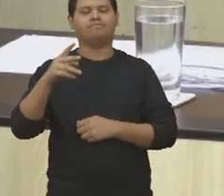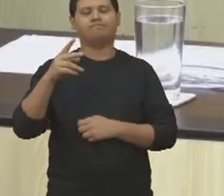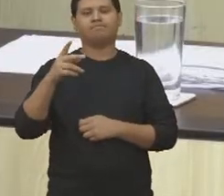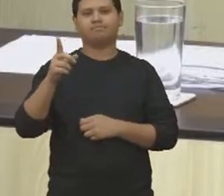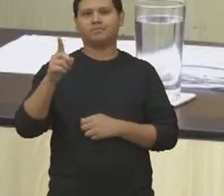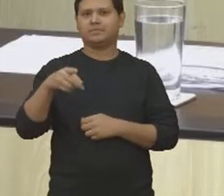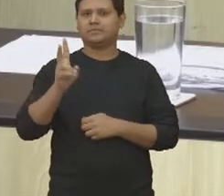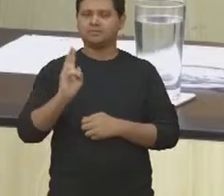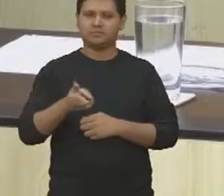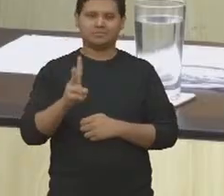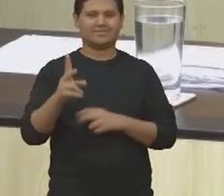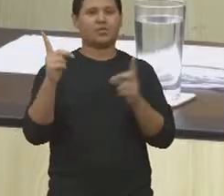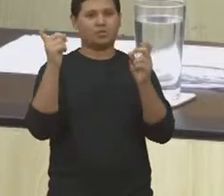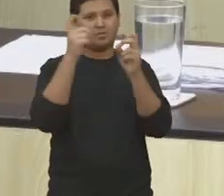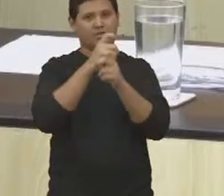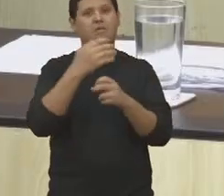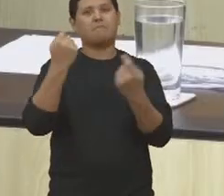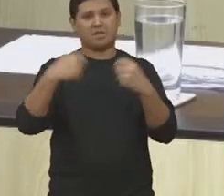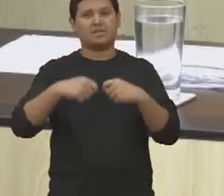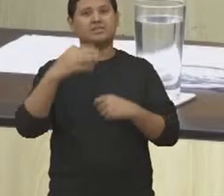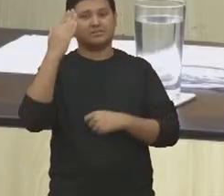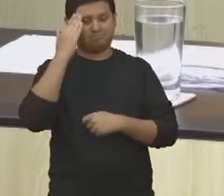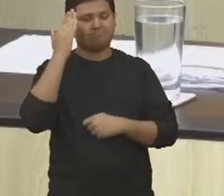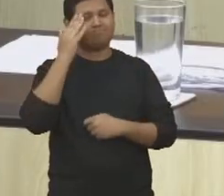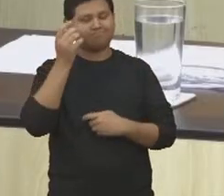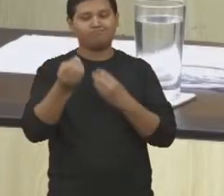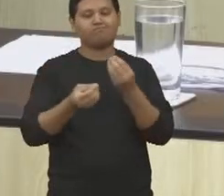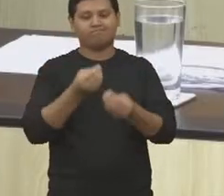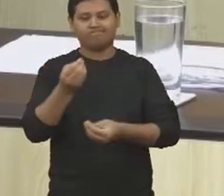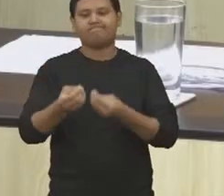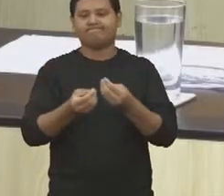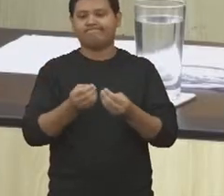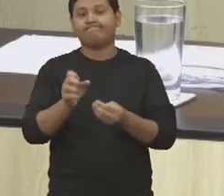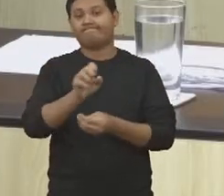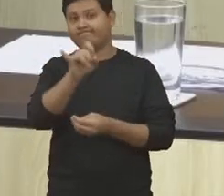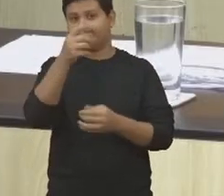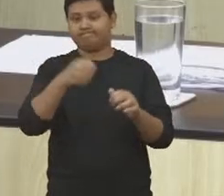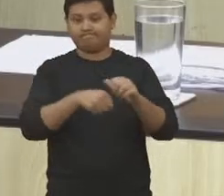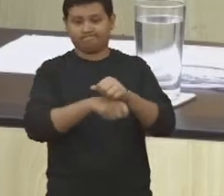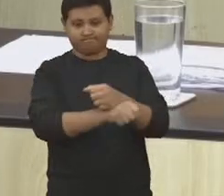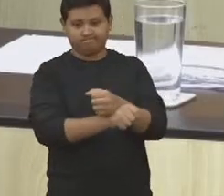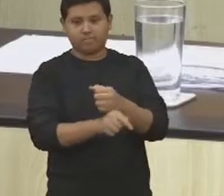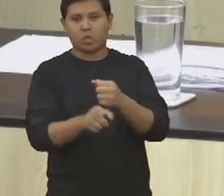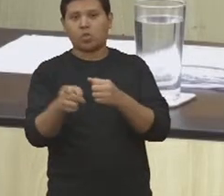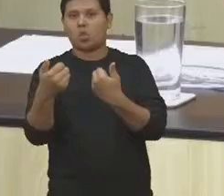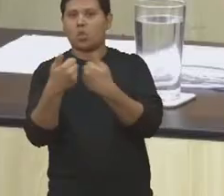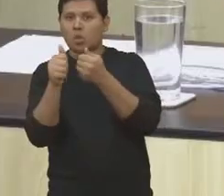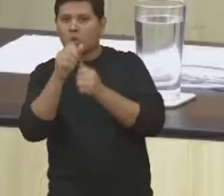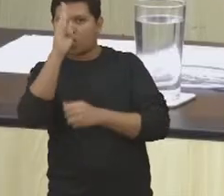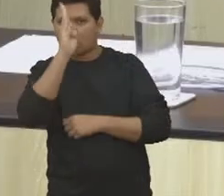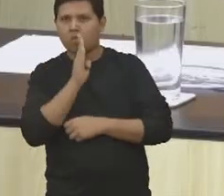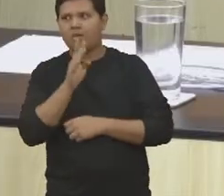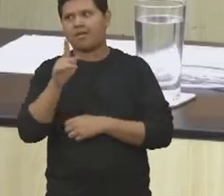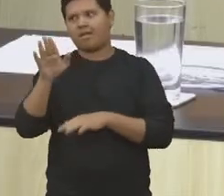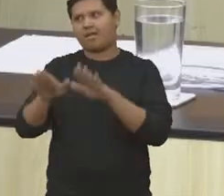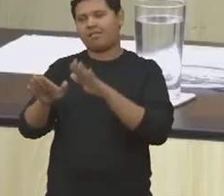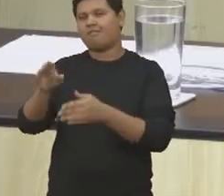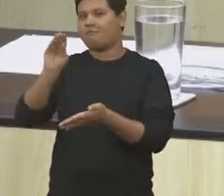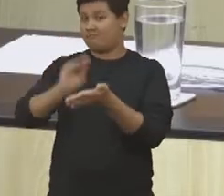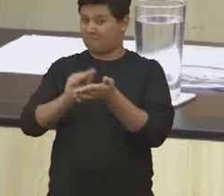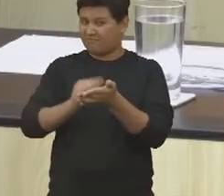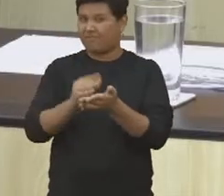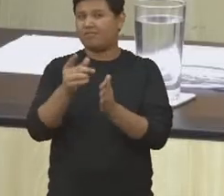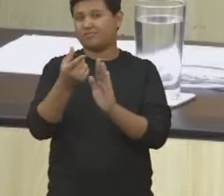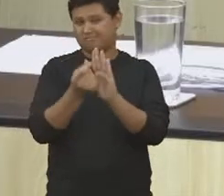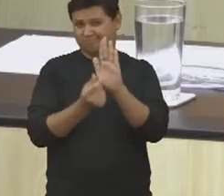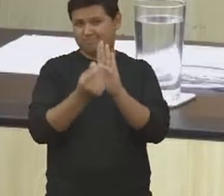é bastante difícil, porque tem que saber fazer esse balancete, né? Porque se você investe no passe livre, também alguma área acaba ficando deficitária. Então, assim, você tem que